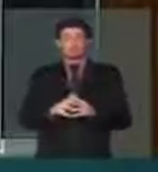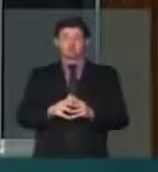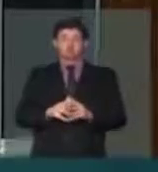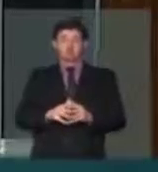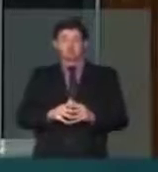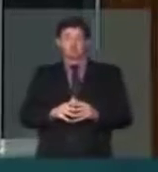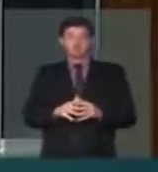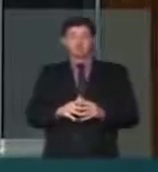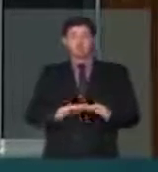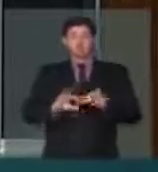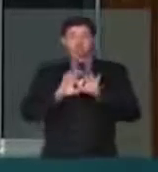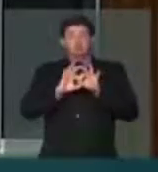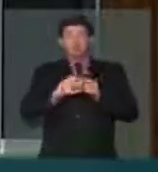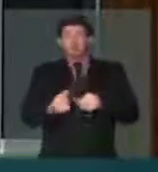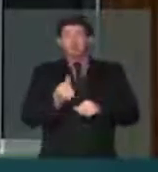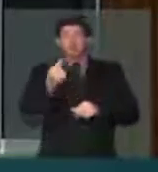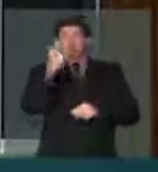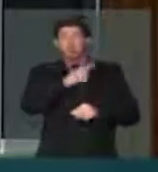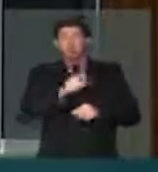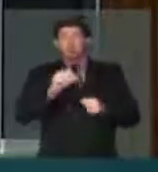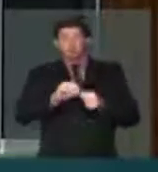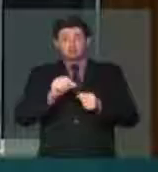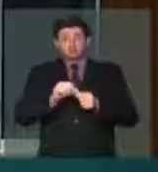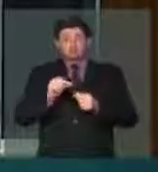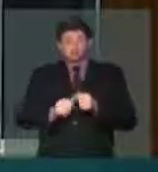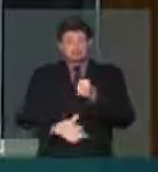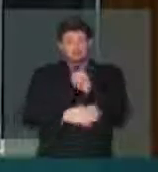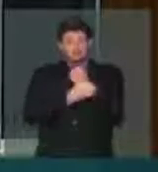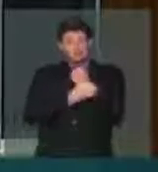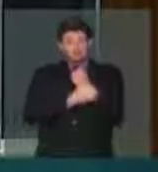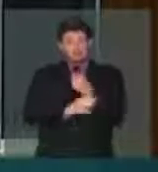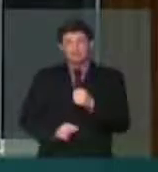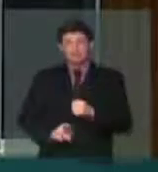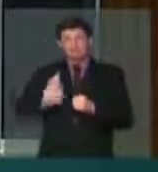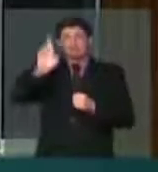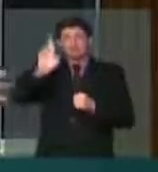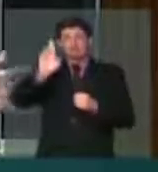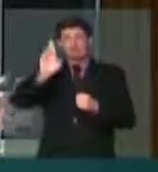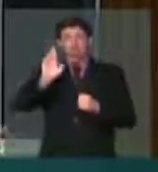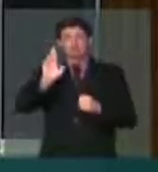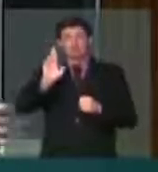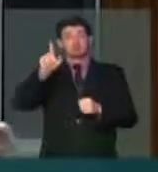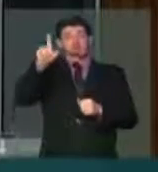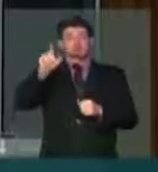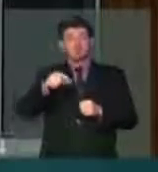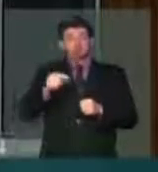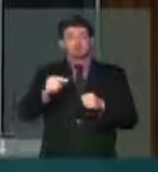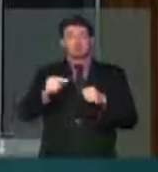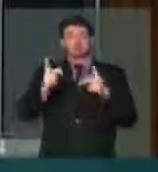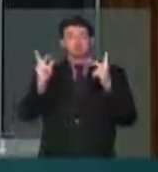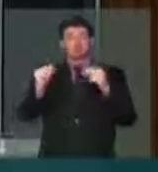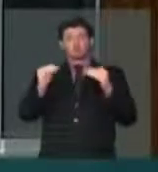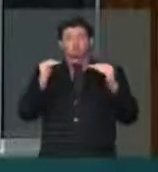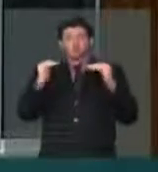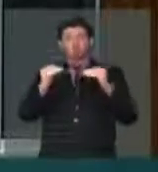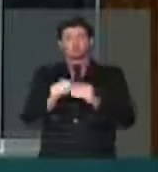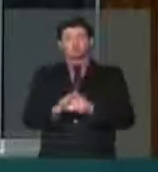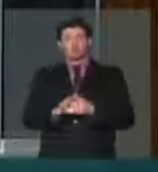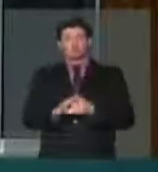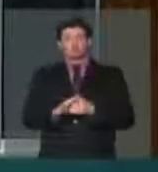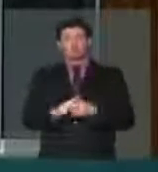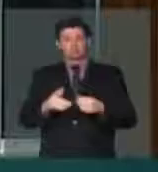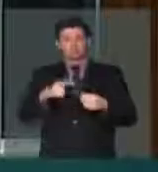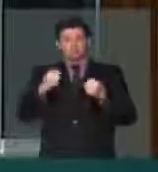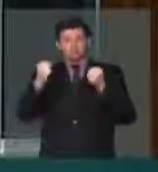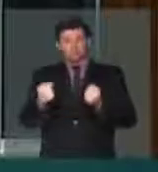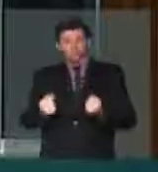a única unidade que nós encontramos para poder garantir uma representatividade que seja equivalente, que dê o